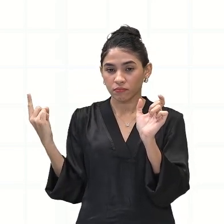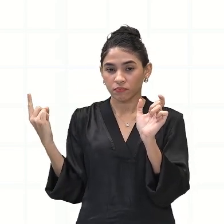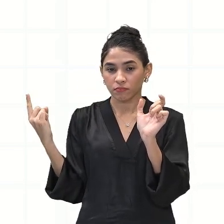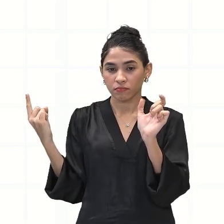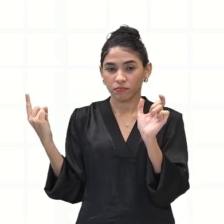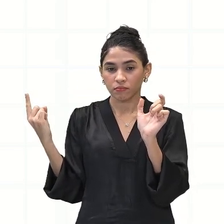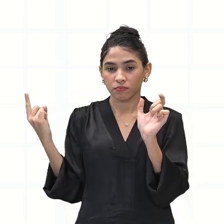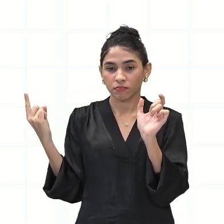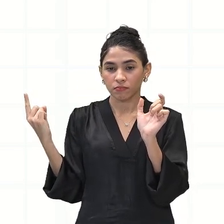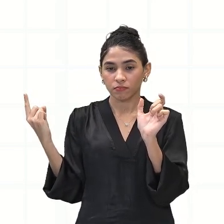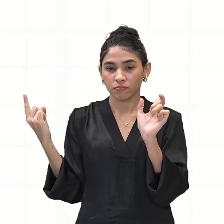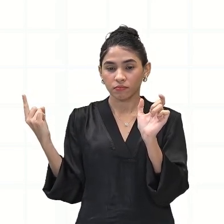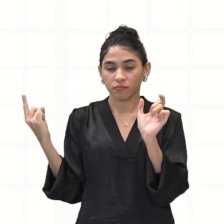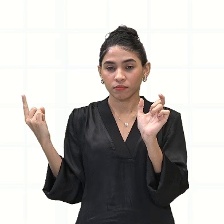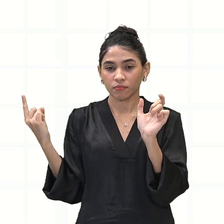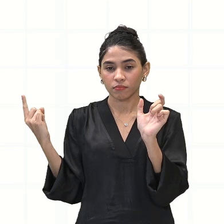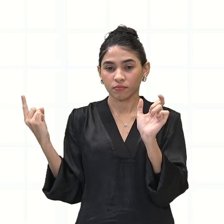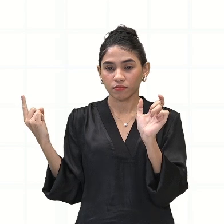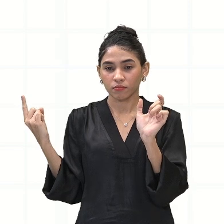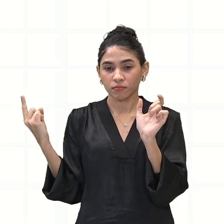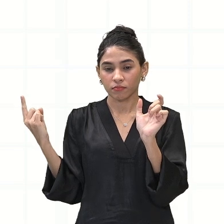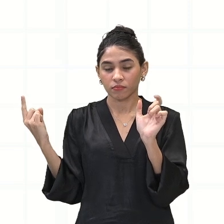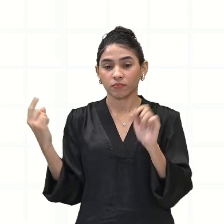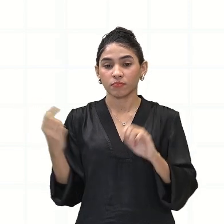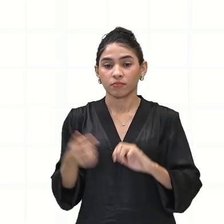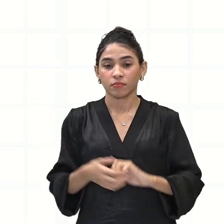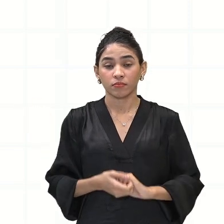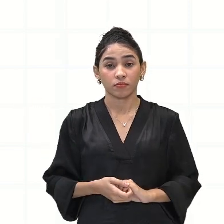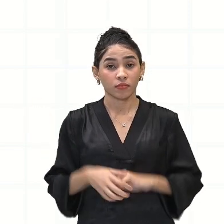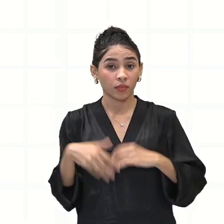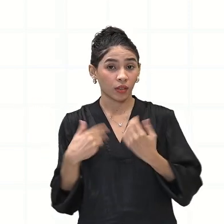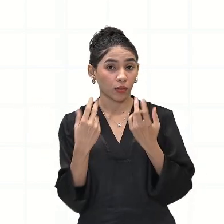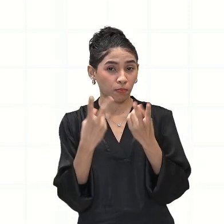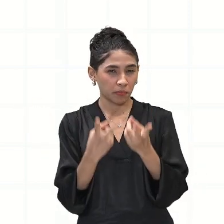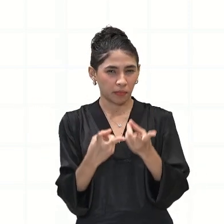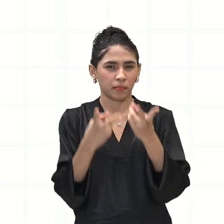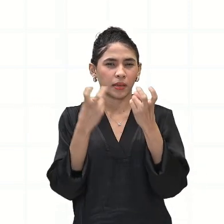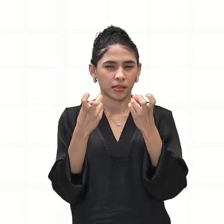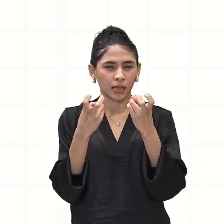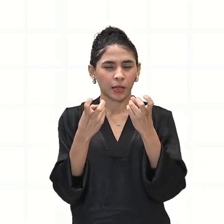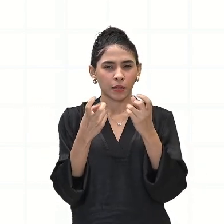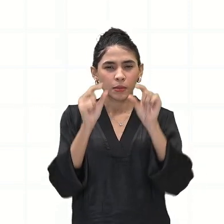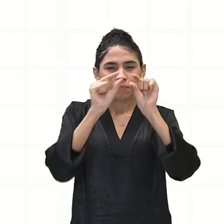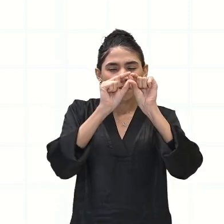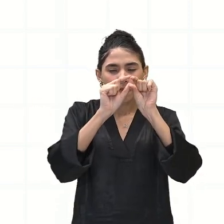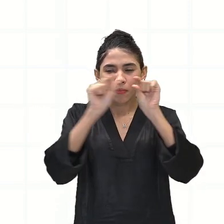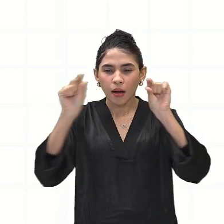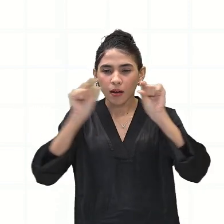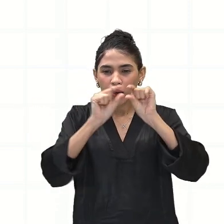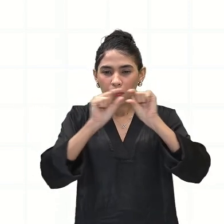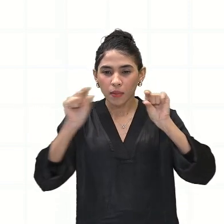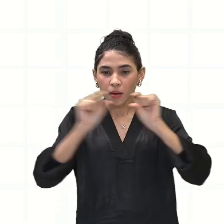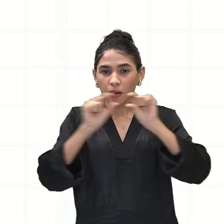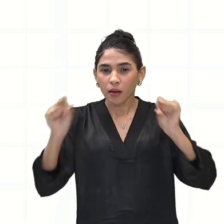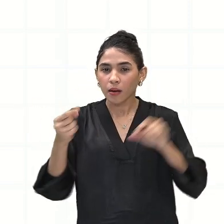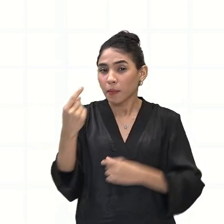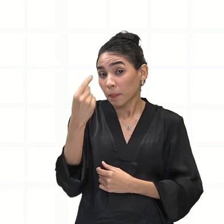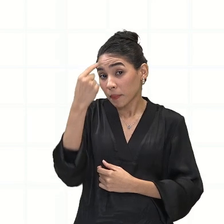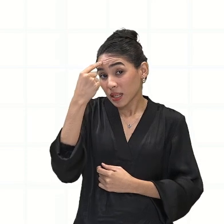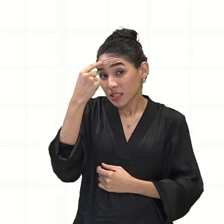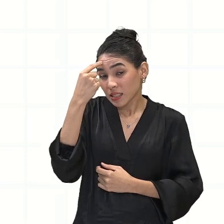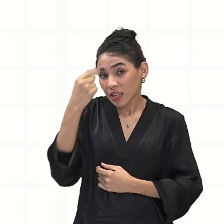vivas, vãs, vulcanizadas. Aí você pode dar uma olhadinha e já começar a pensar. Vejo